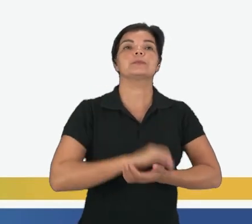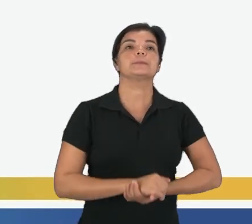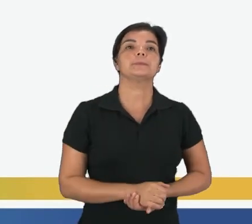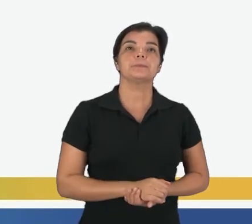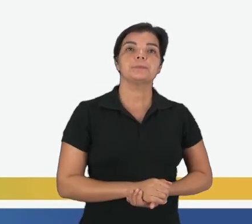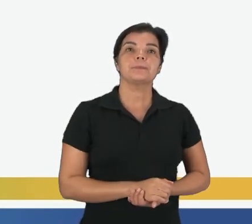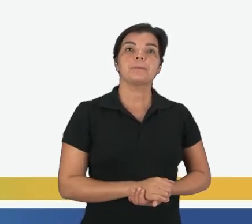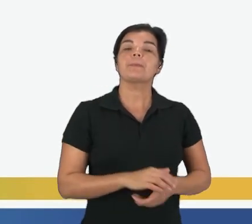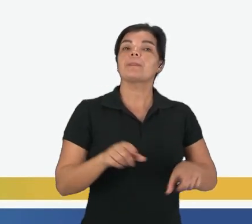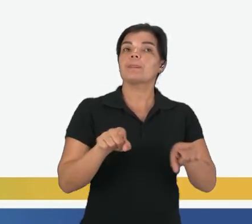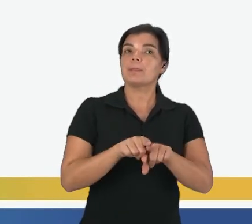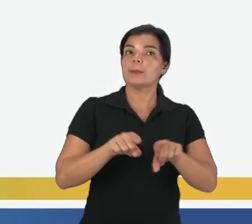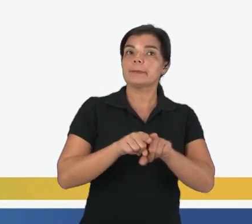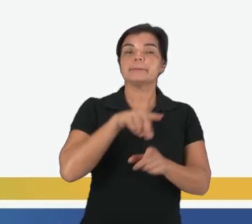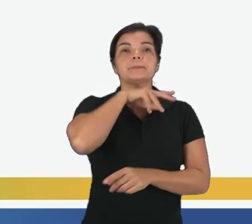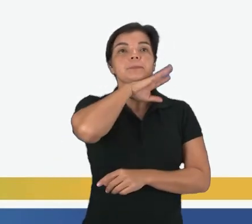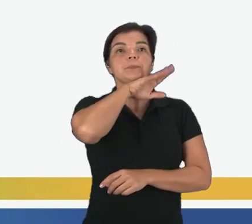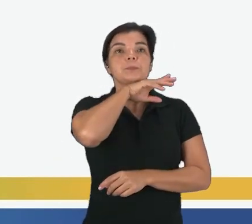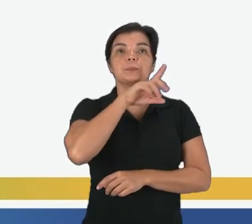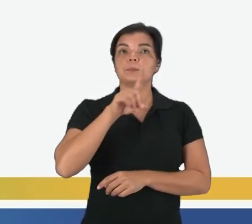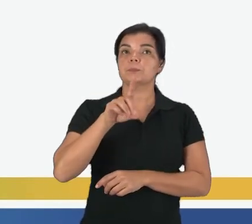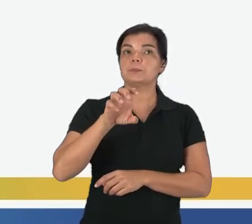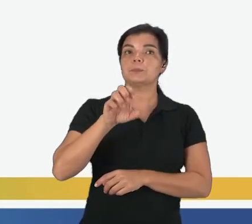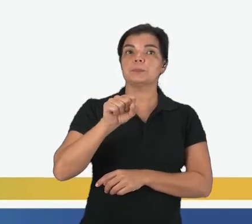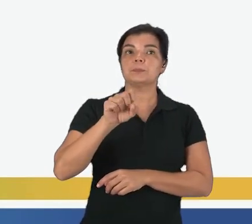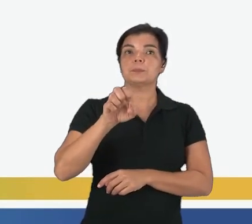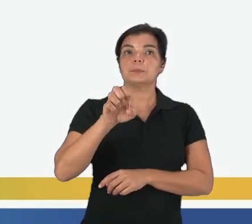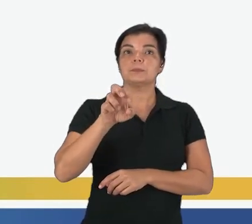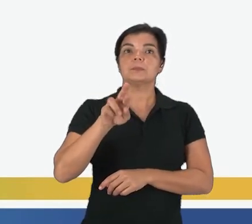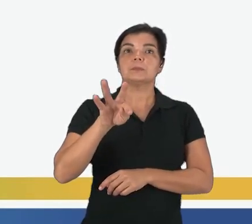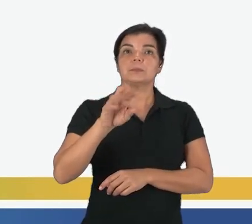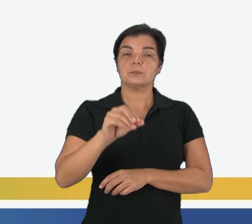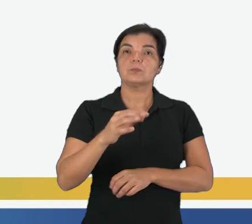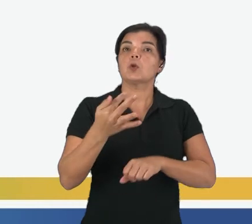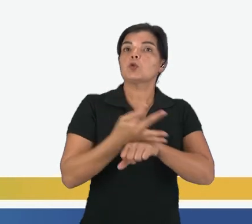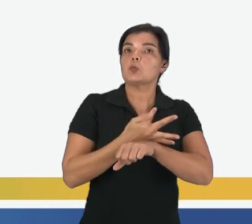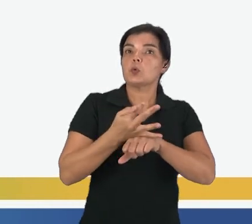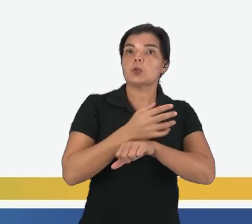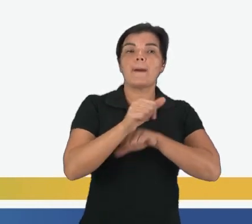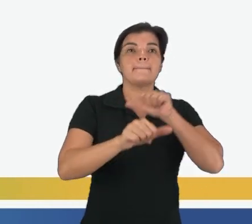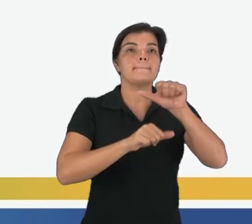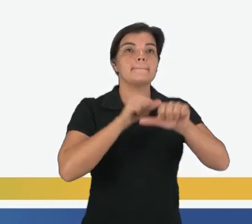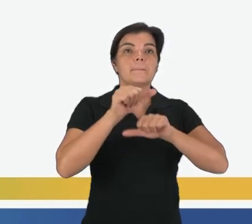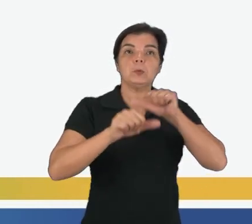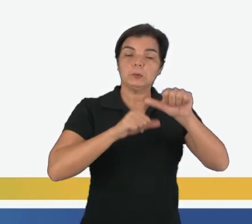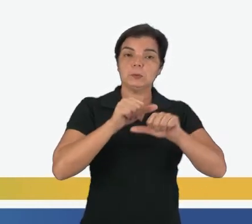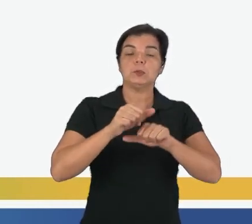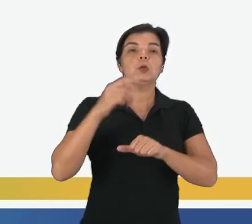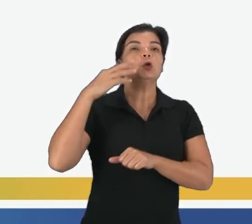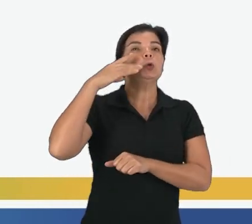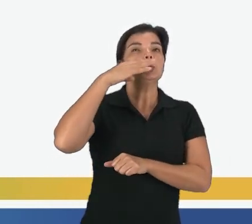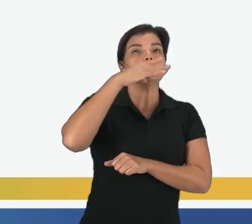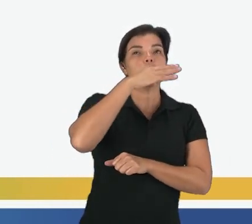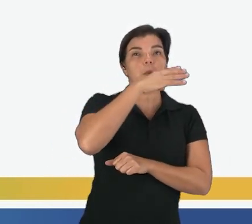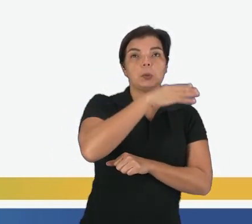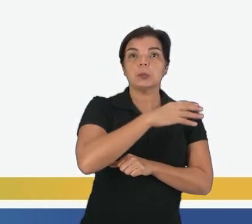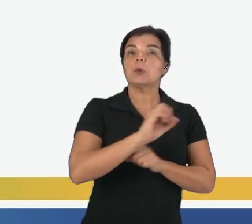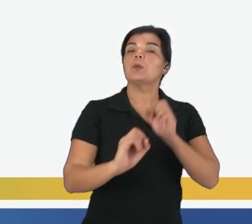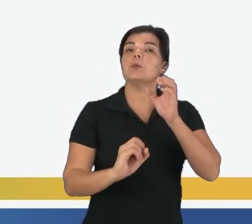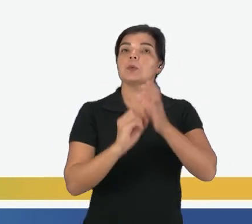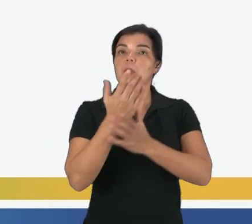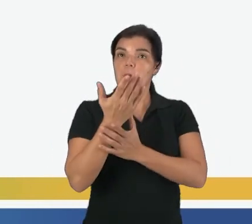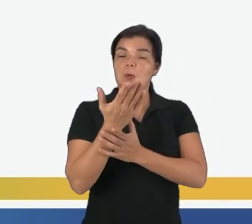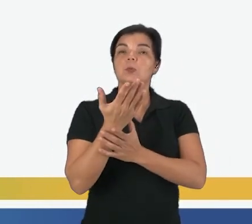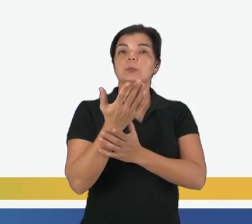bem. Também os animais do deserto. Esses animais, eles podem suportar as mudanças extremas de